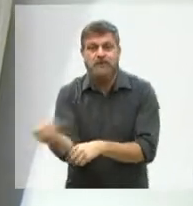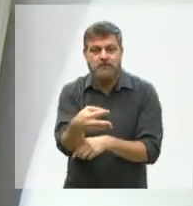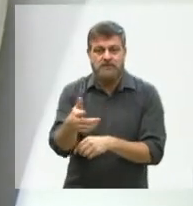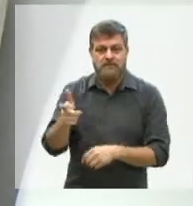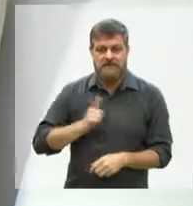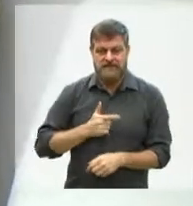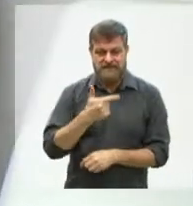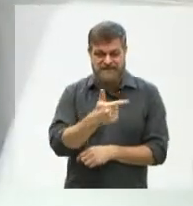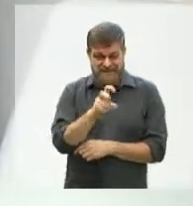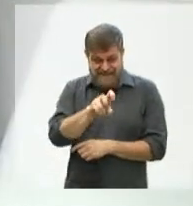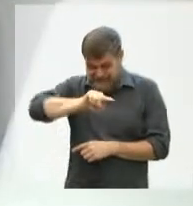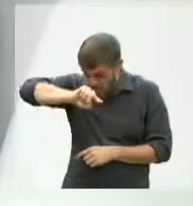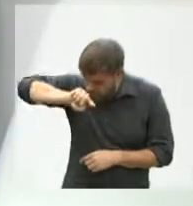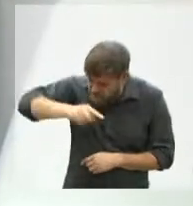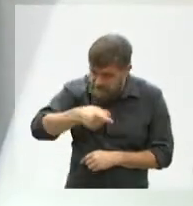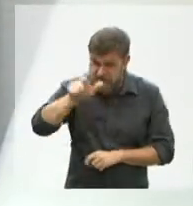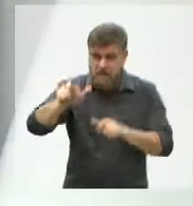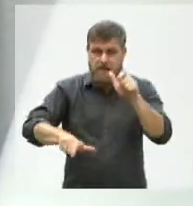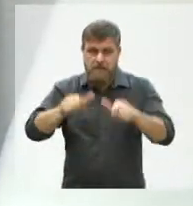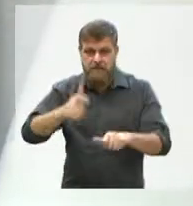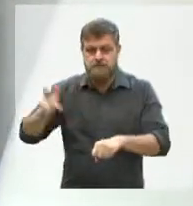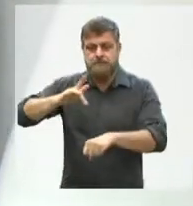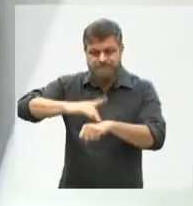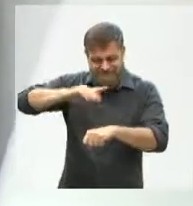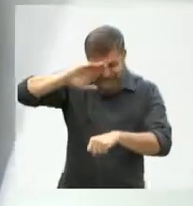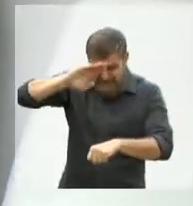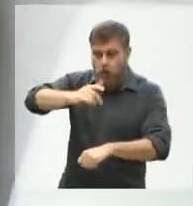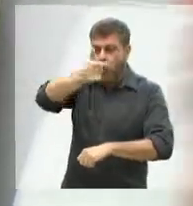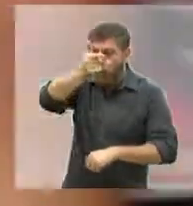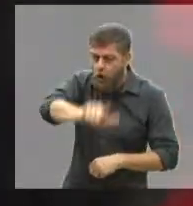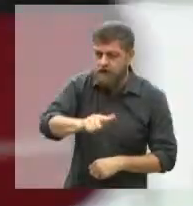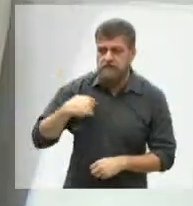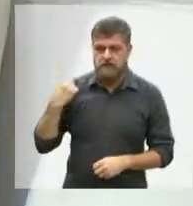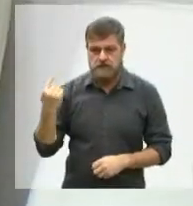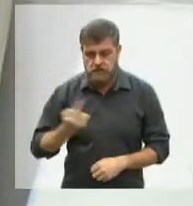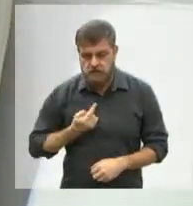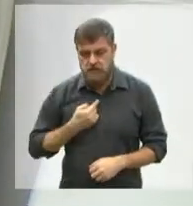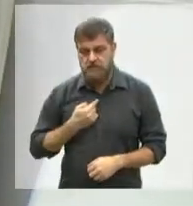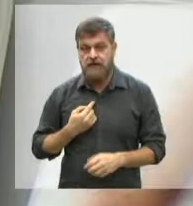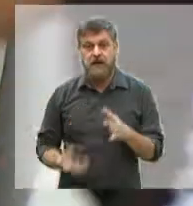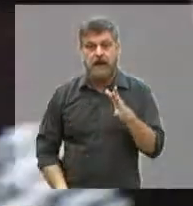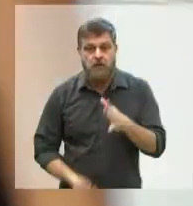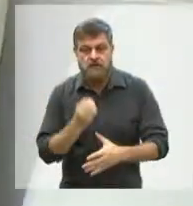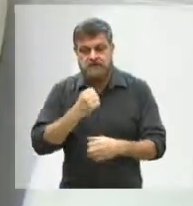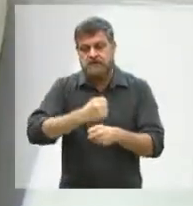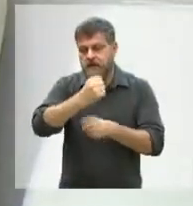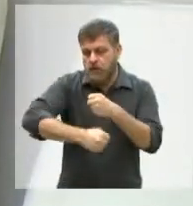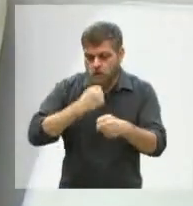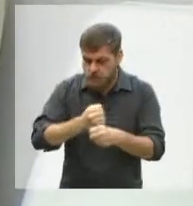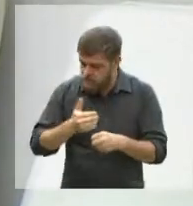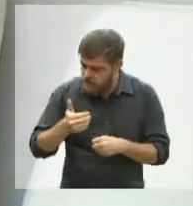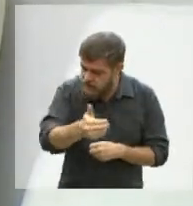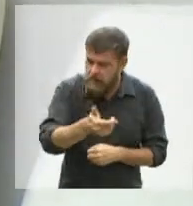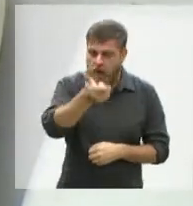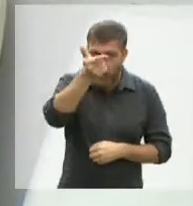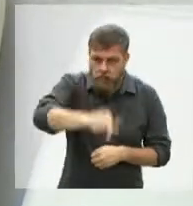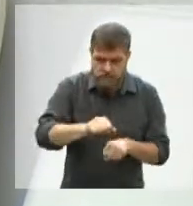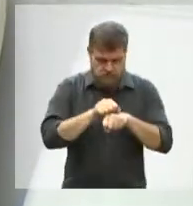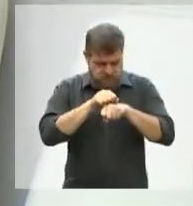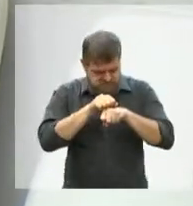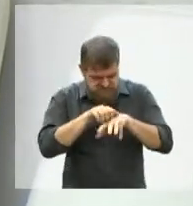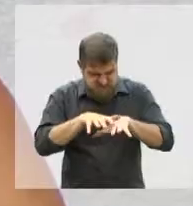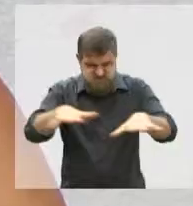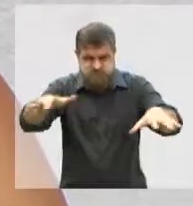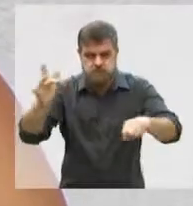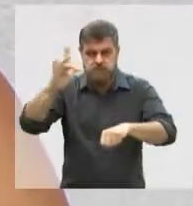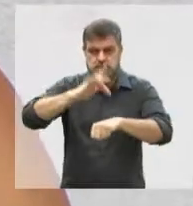mais de 25.000 casos de dengue na cidade de novo, né? E estamos a caminho de ter ano que vem mais uma epidemia dramática,